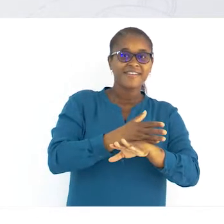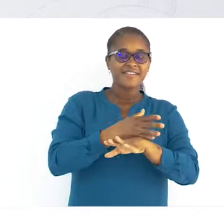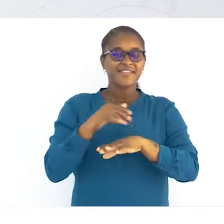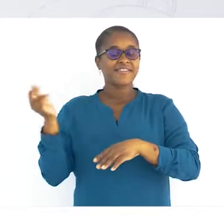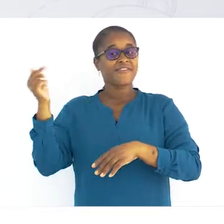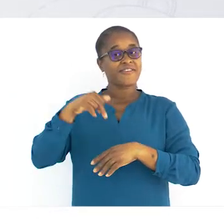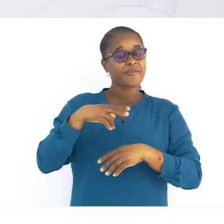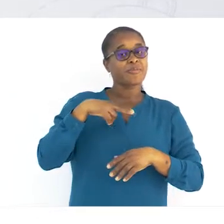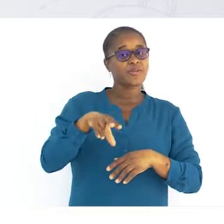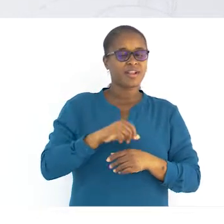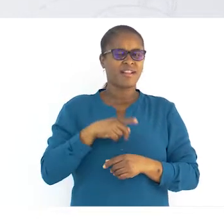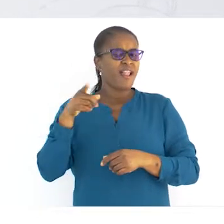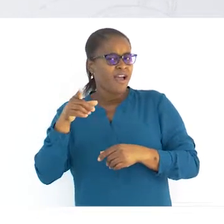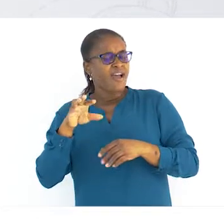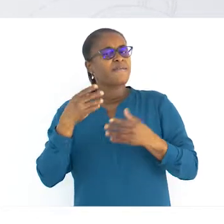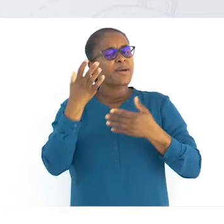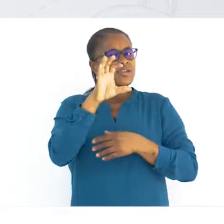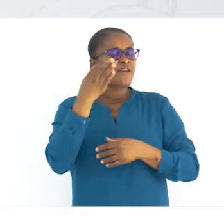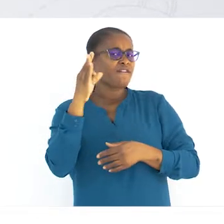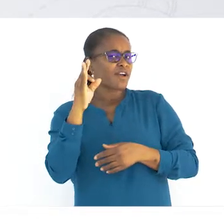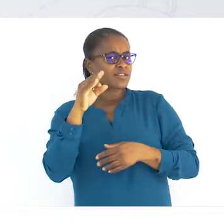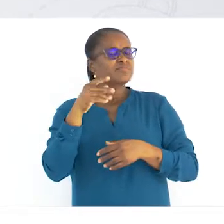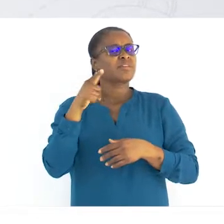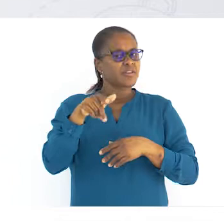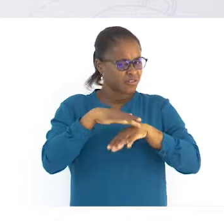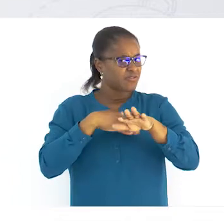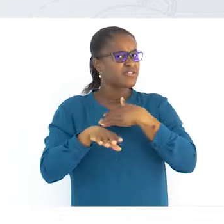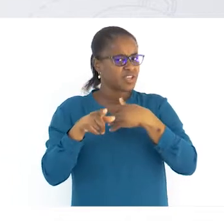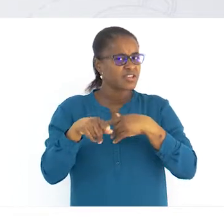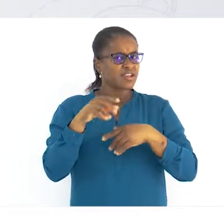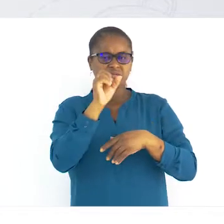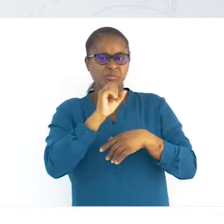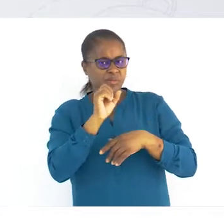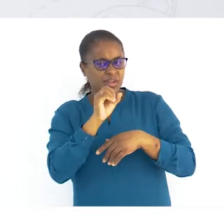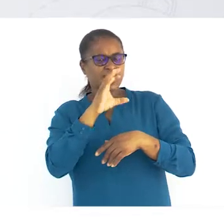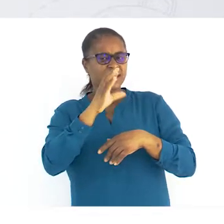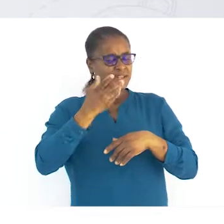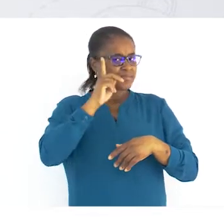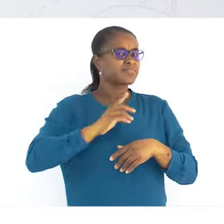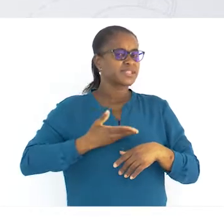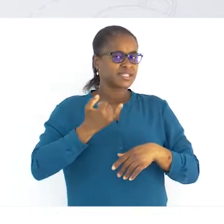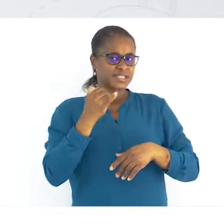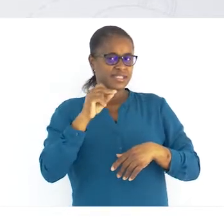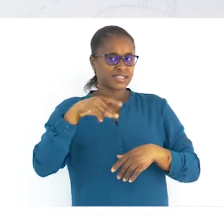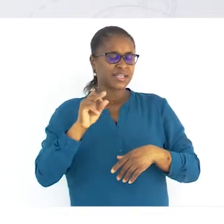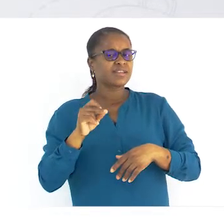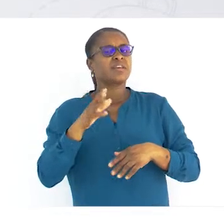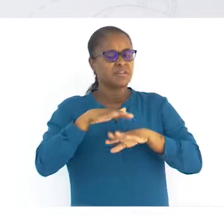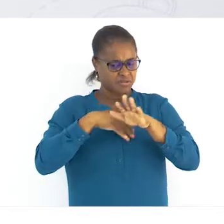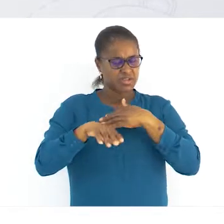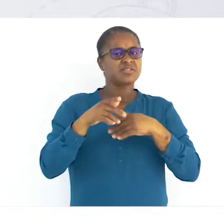Portugal, em França, chegaste a fazer algum casting, Diana? Fiz um. Foi mesmo antes de